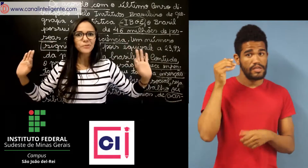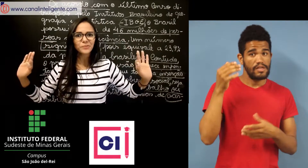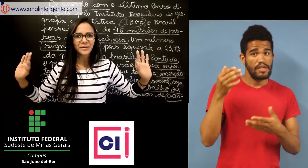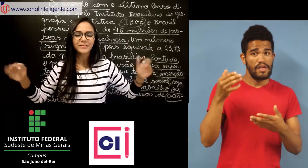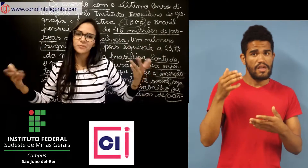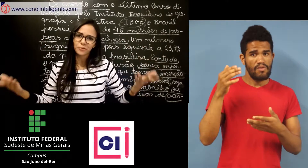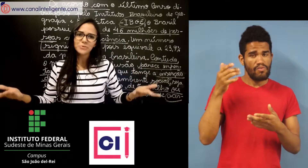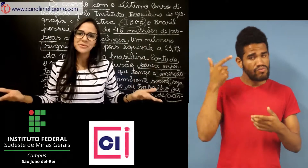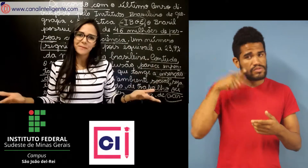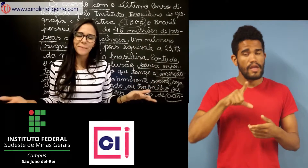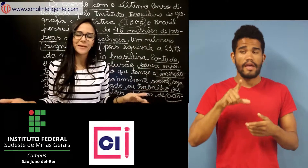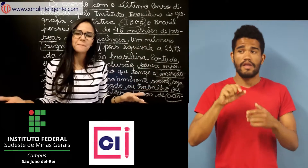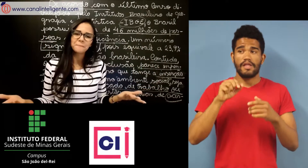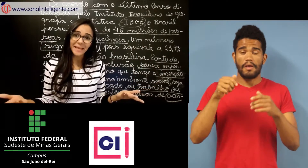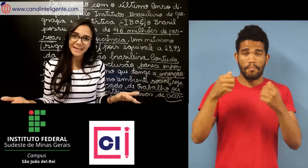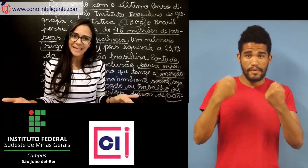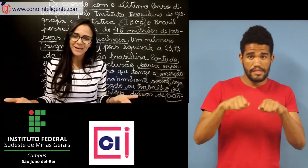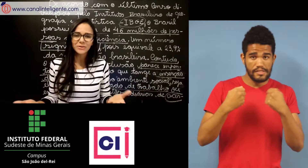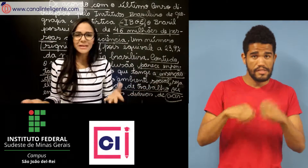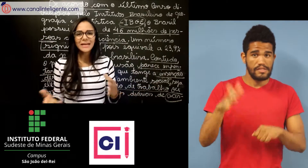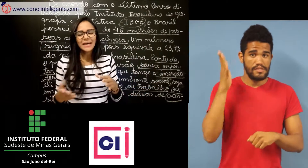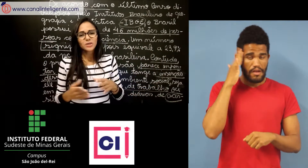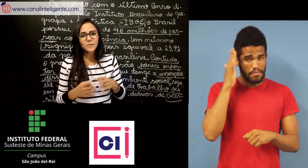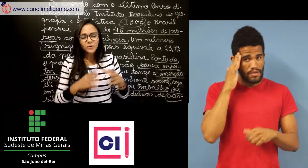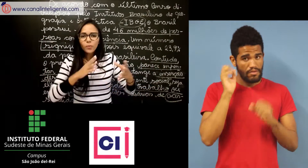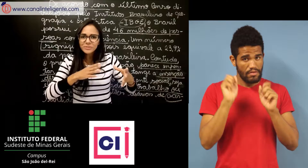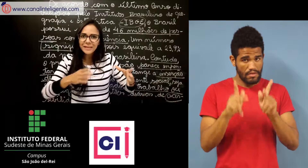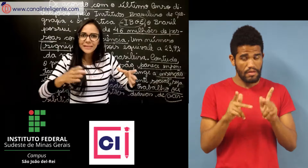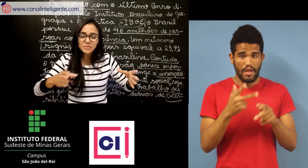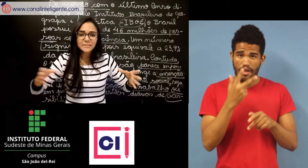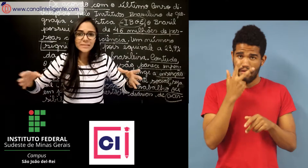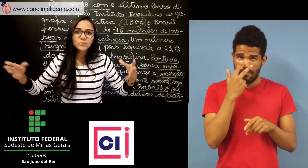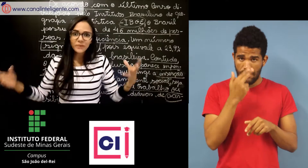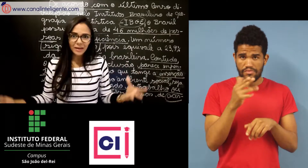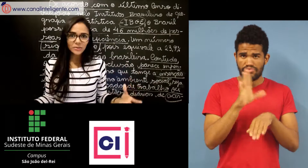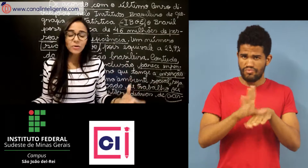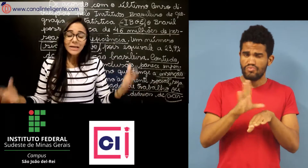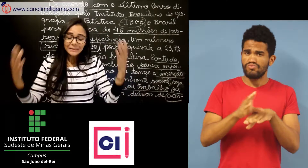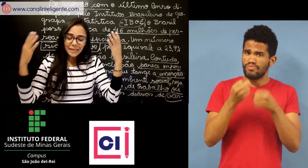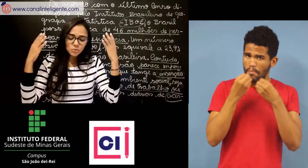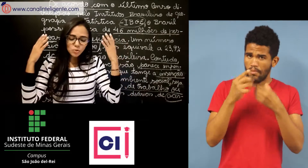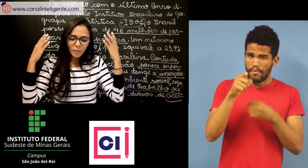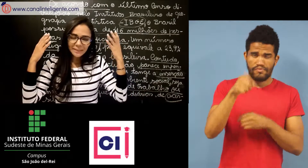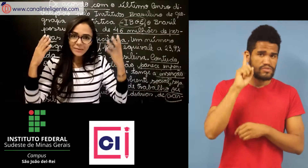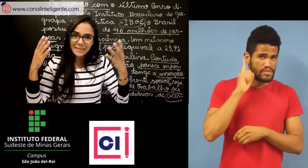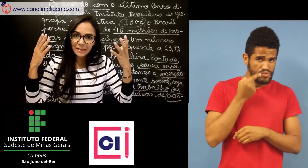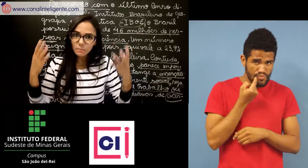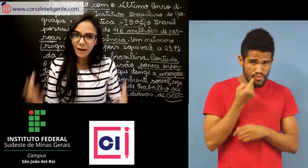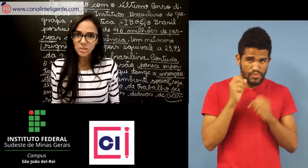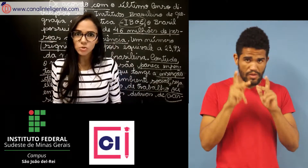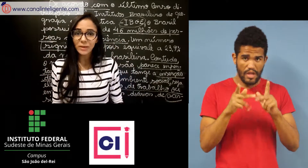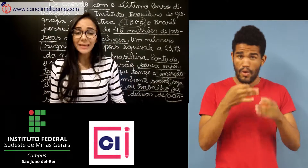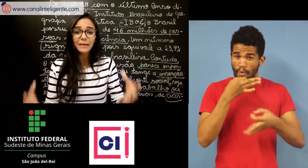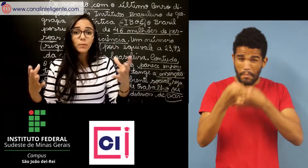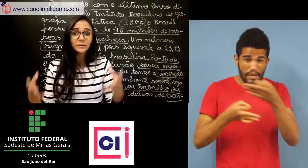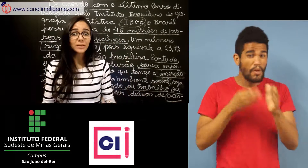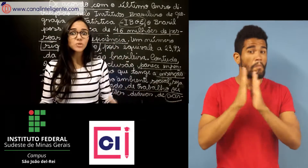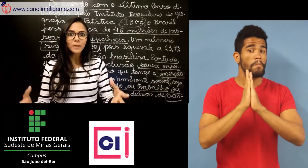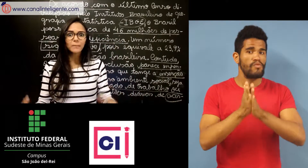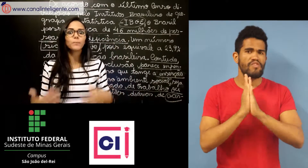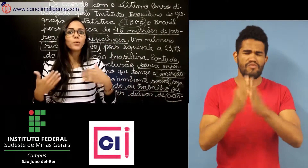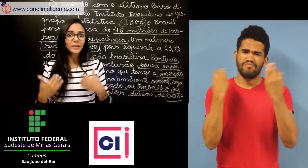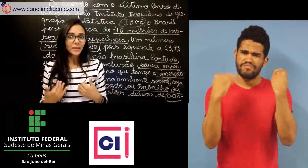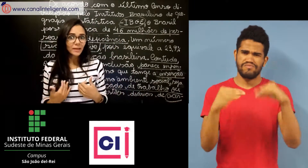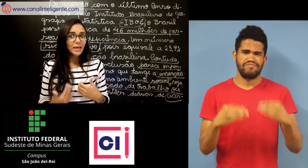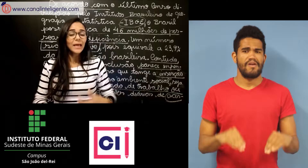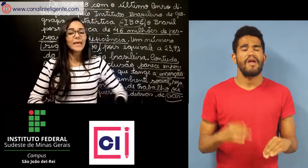estatística, você está feita, e a fonte também, é claro. Eu espero que o curso de redação esteja sendo válido. Deixe nos comentários aqui embaixo, ele é importante